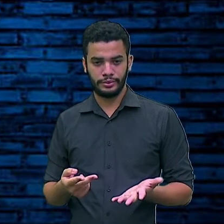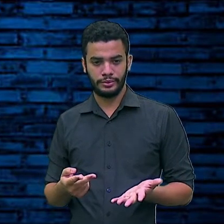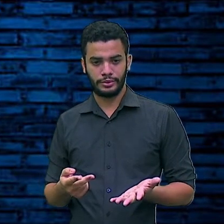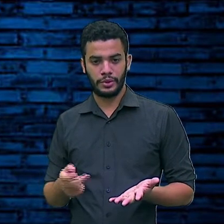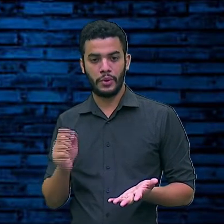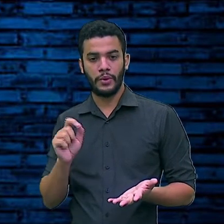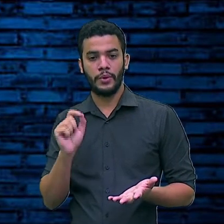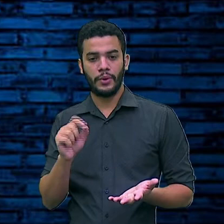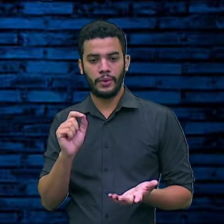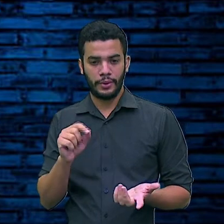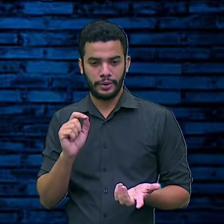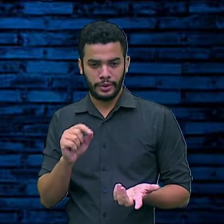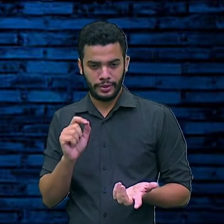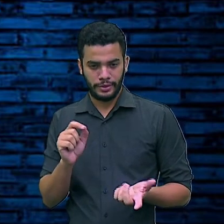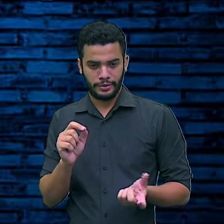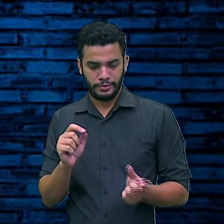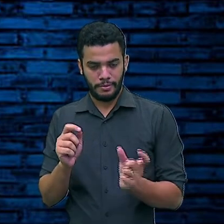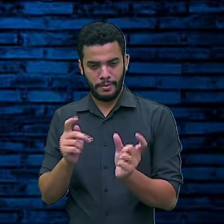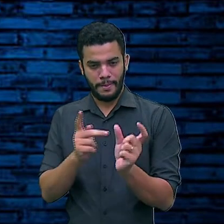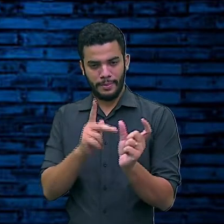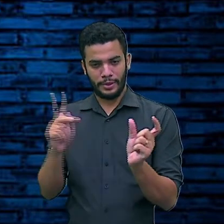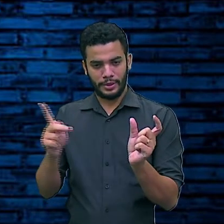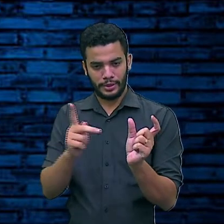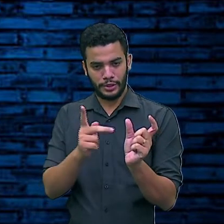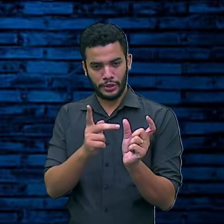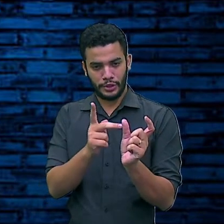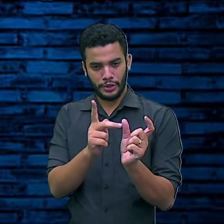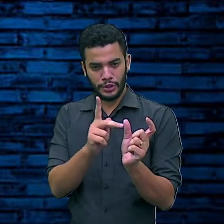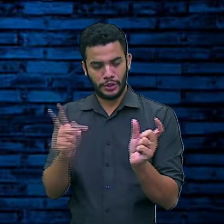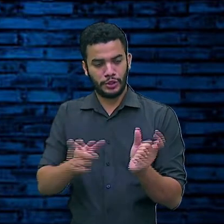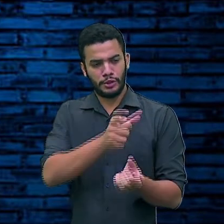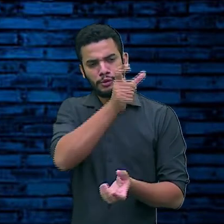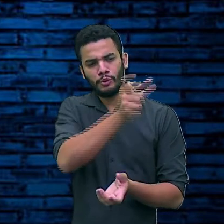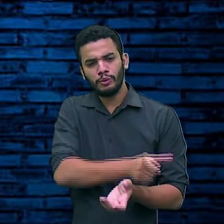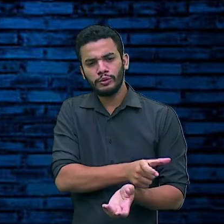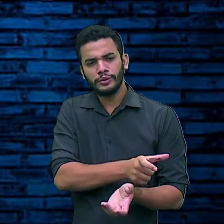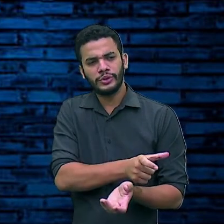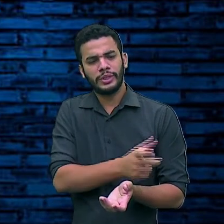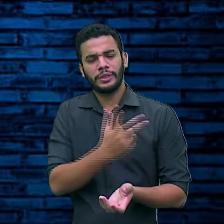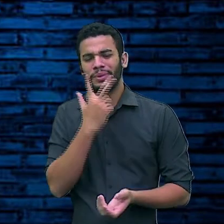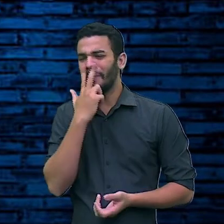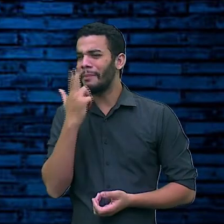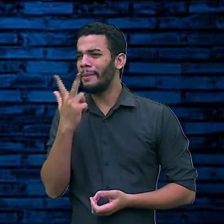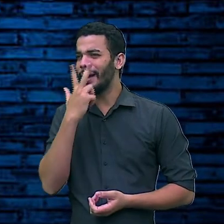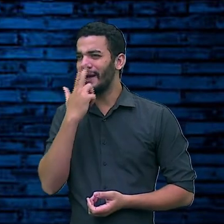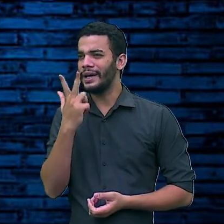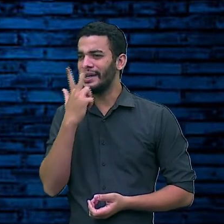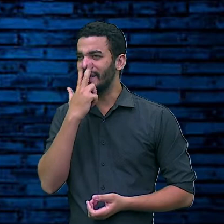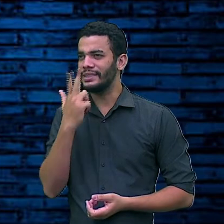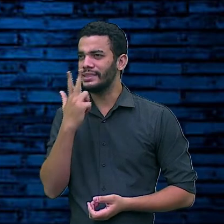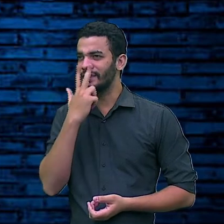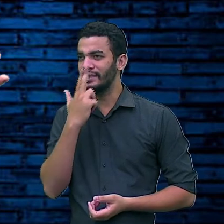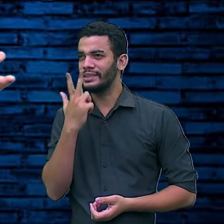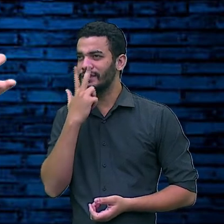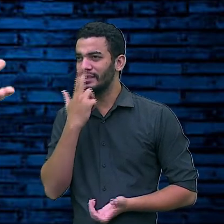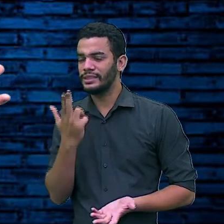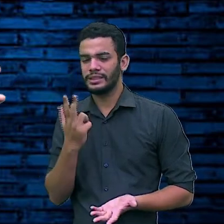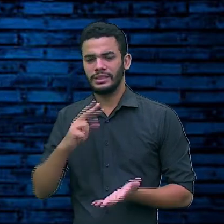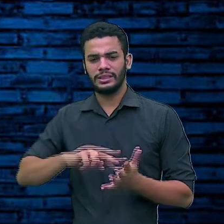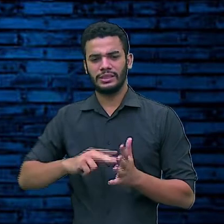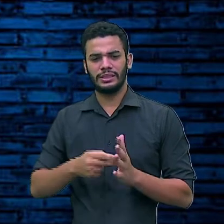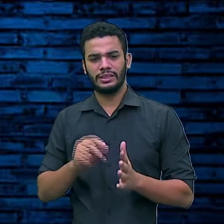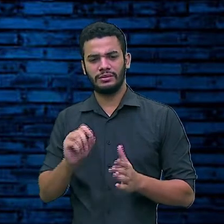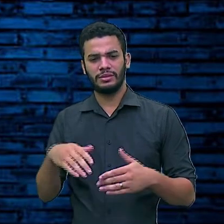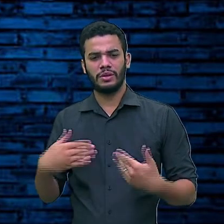nominal. Predicativo do sujeito parece. Também eliminada. Portanto, qual é a letra